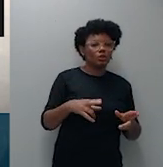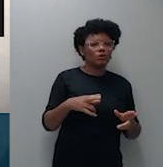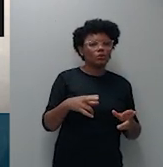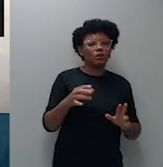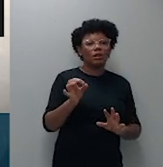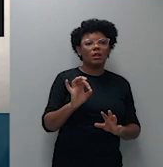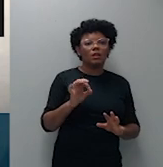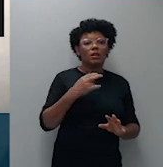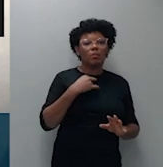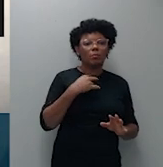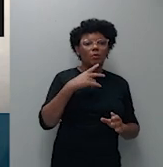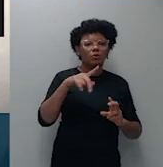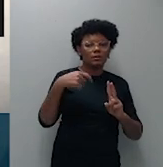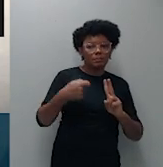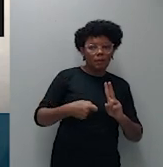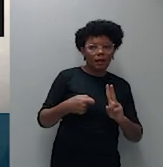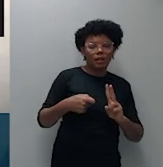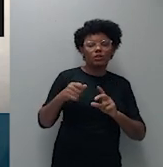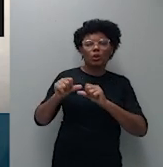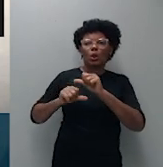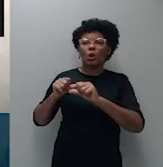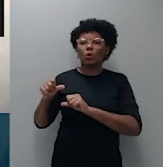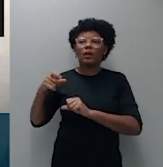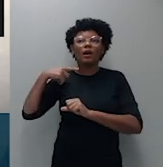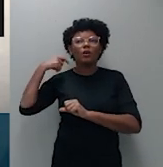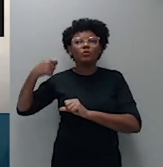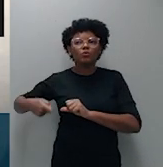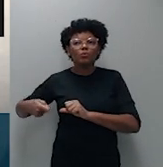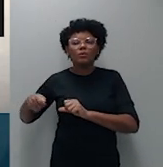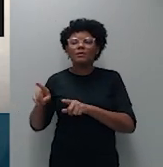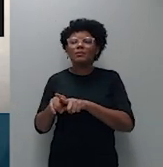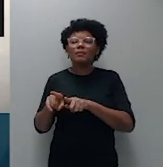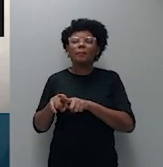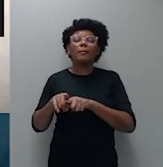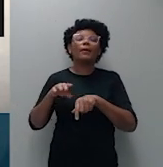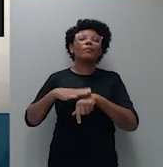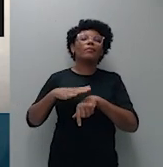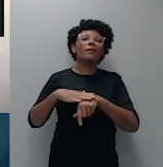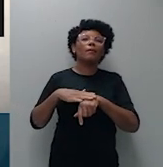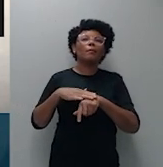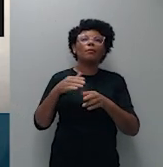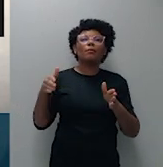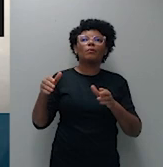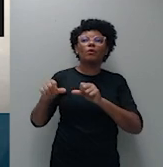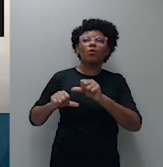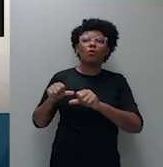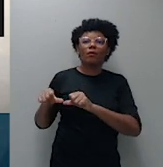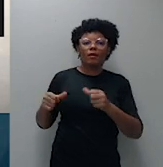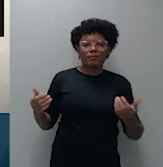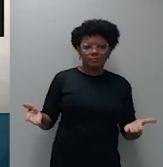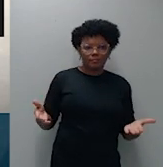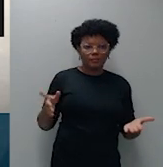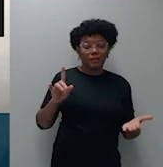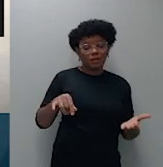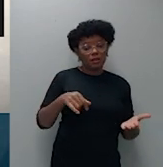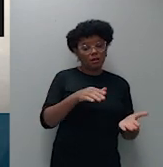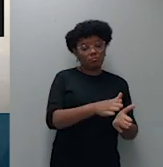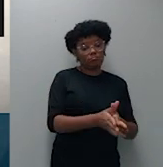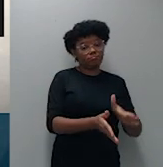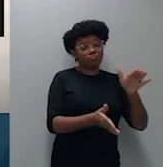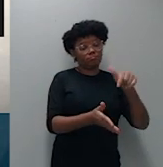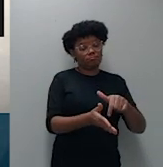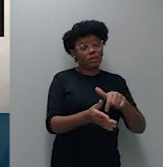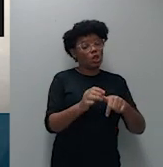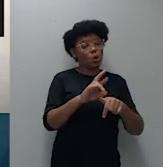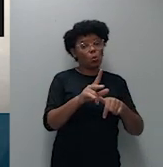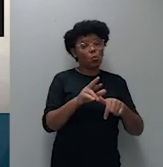não cabe as partes do ao juiz modificar o prazo recursal os a natureza peremptória porém o caso dos